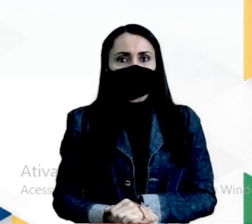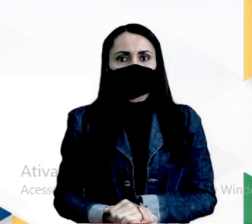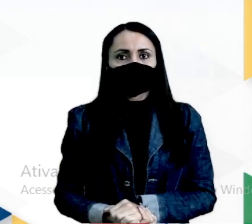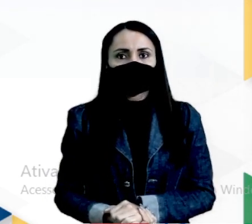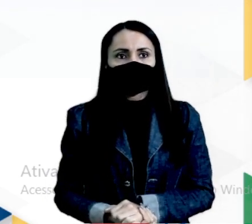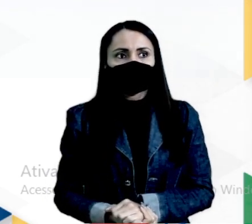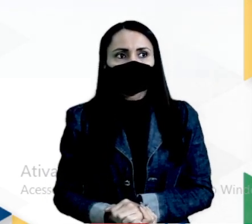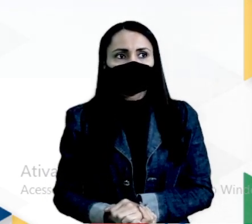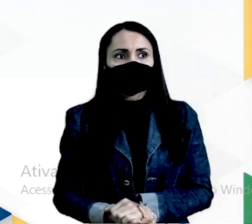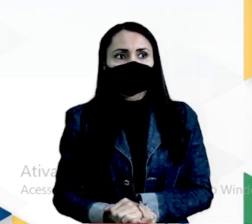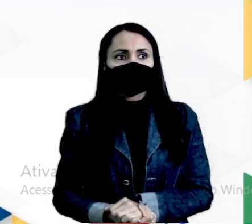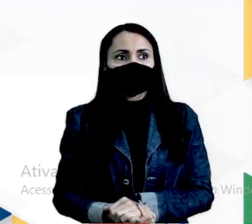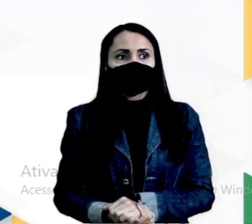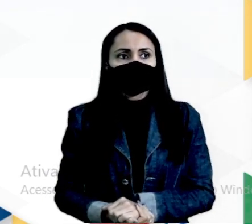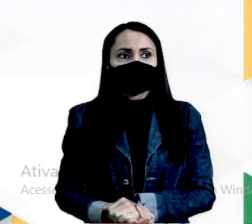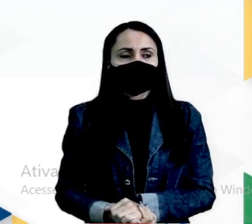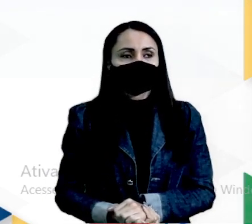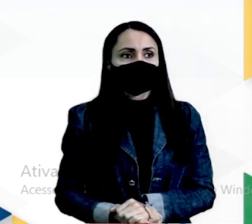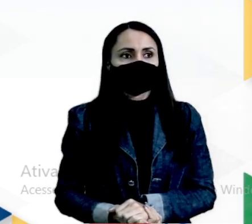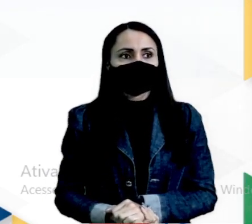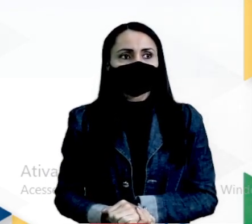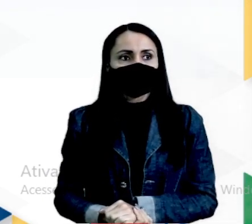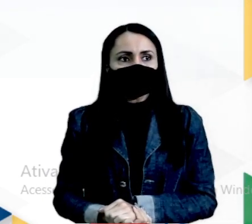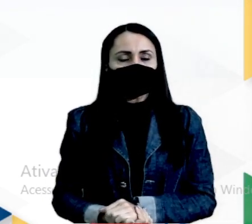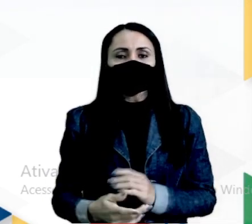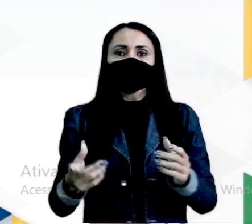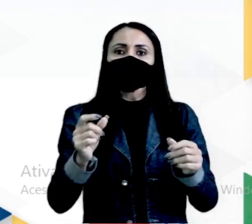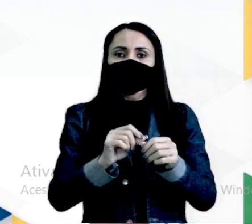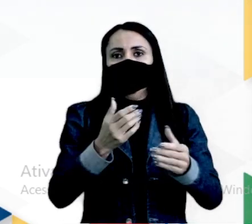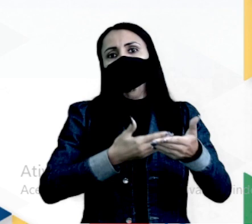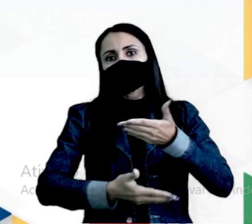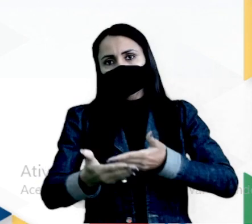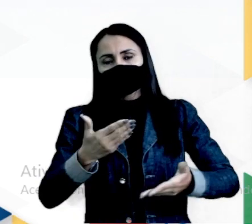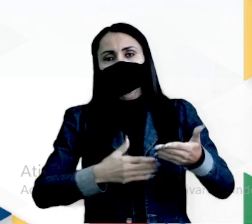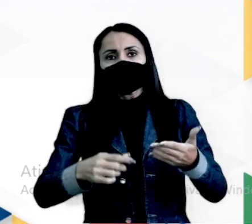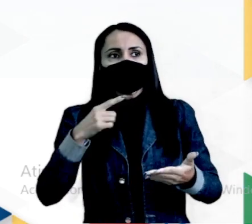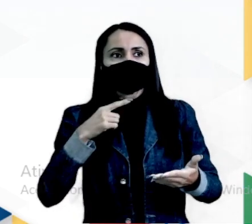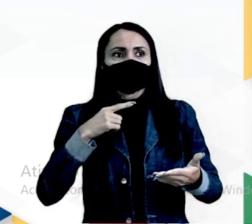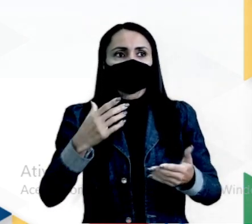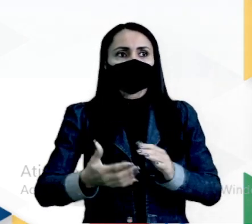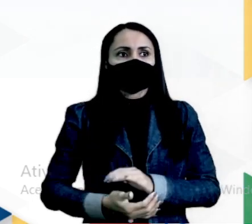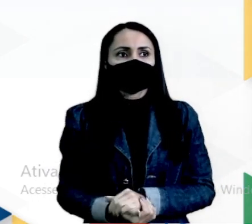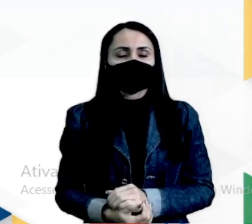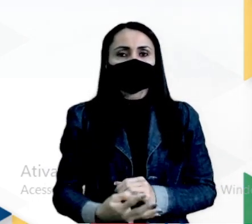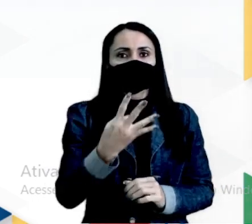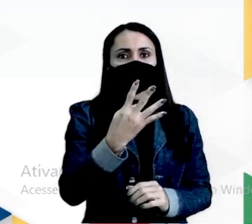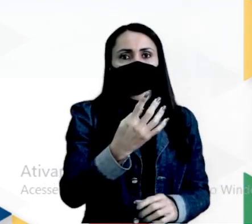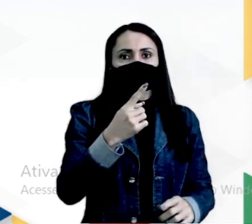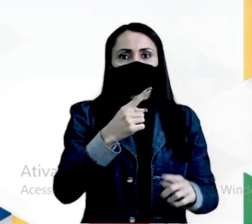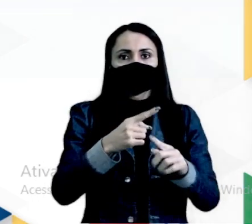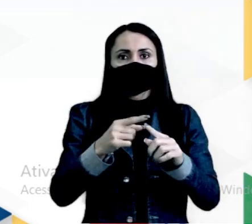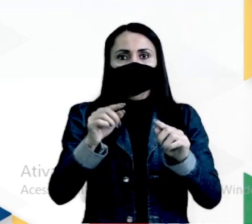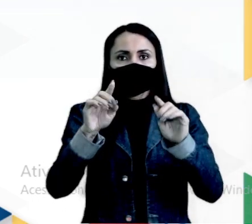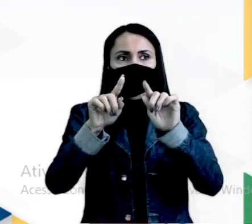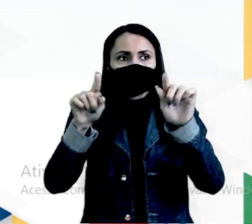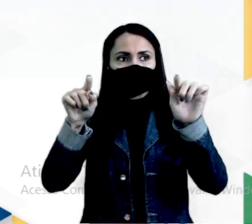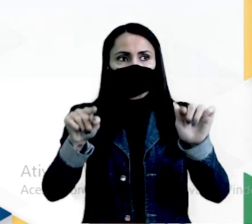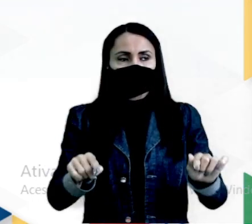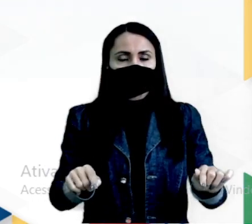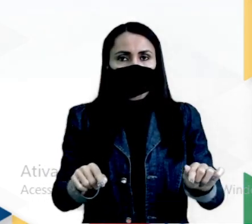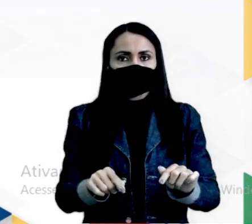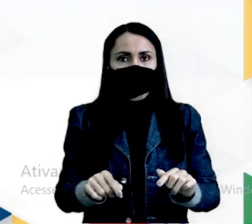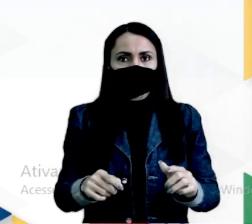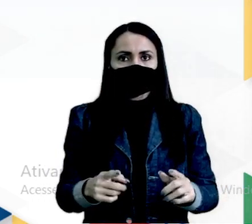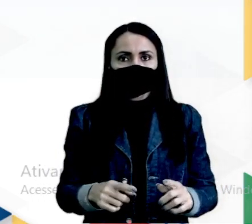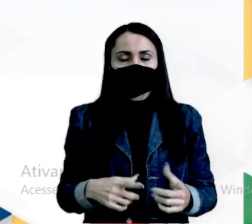aqui, ó. Tranquilo? Então, fazendo essa relação, eu tenho 4 vezes o lado vezes